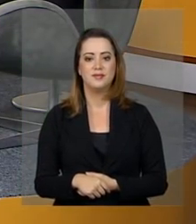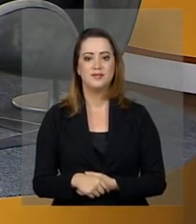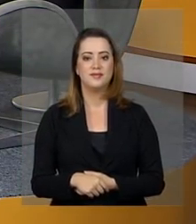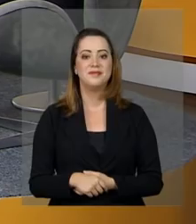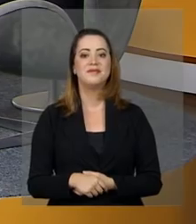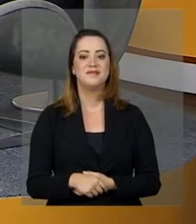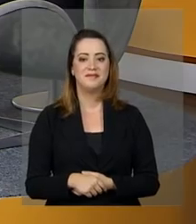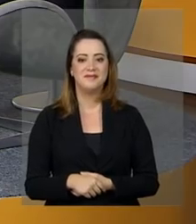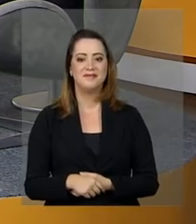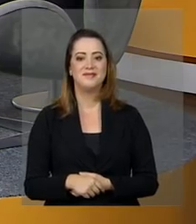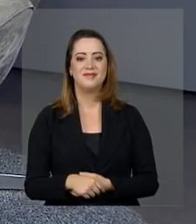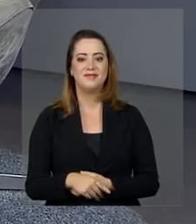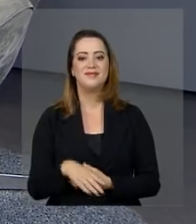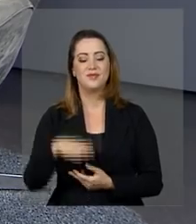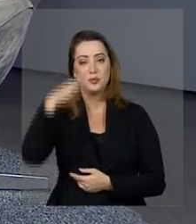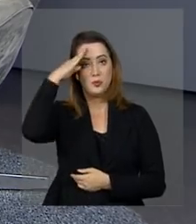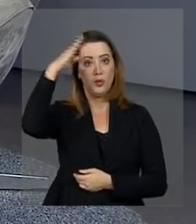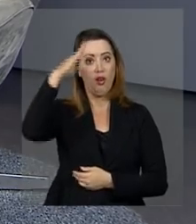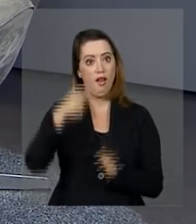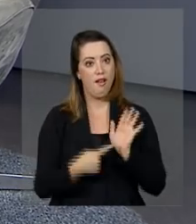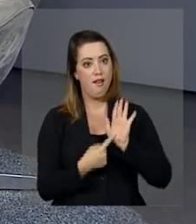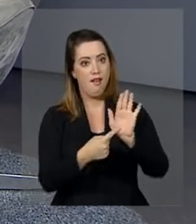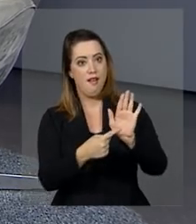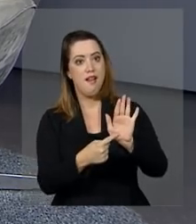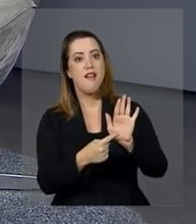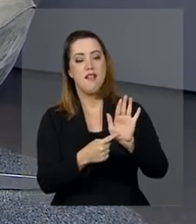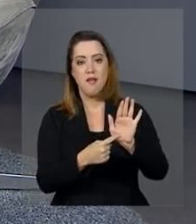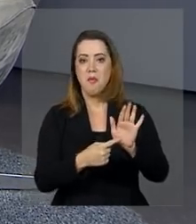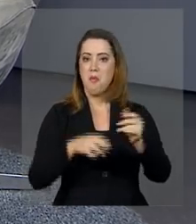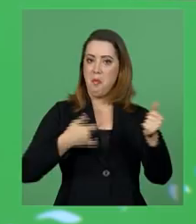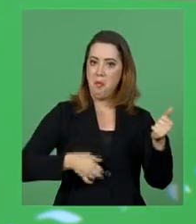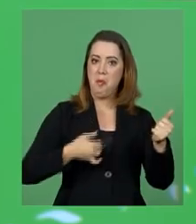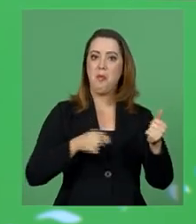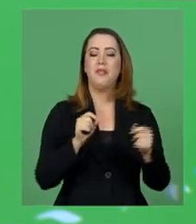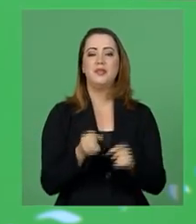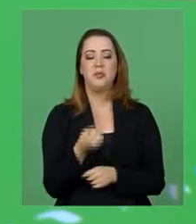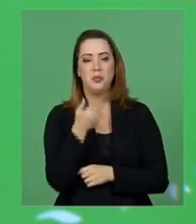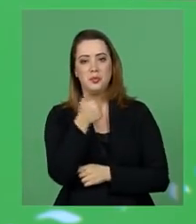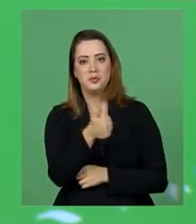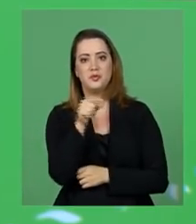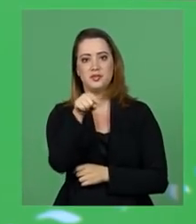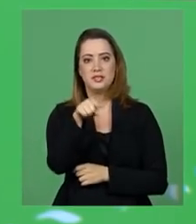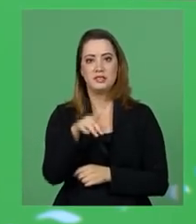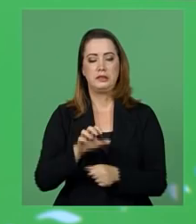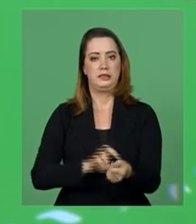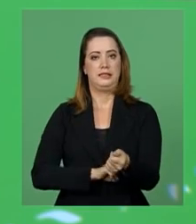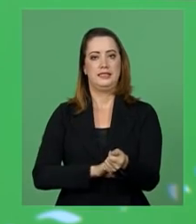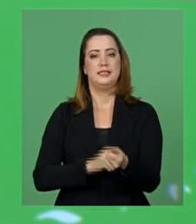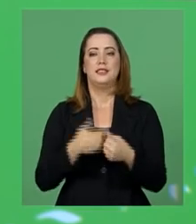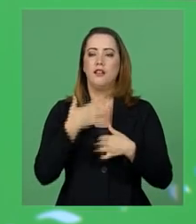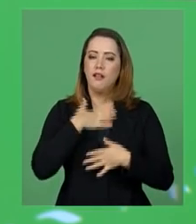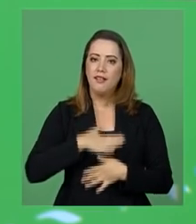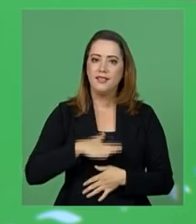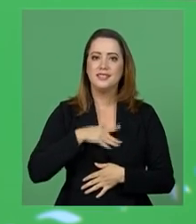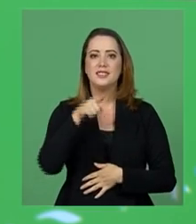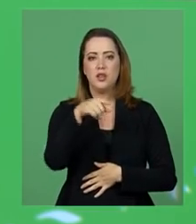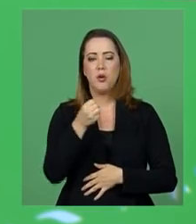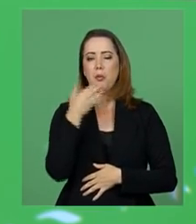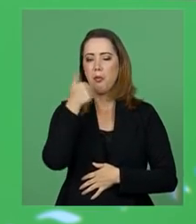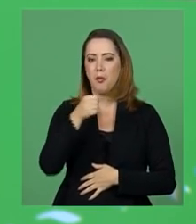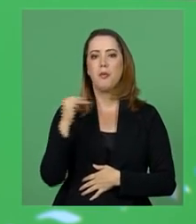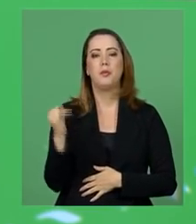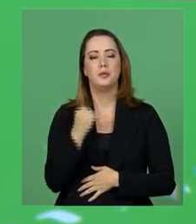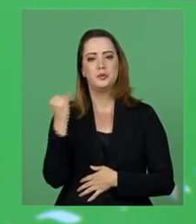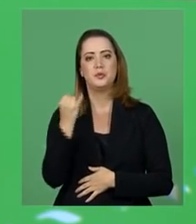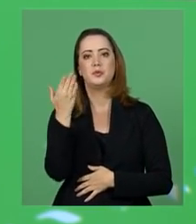Aí o capitão mostrando aí dons artísticos, né, Major? Para liberar um pouco a tensão, eu tenho certeza que isso é muito necessário nesses ambientes de conflito, não é